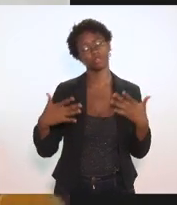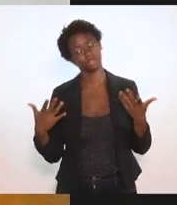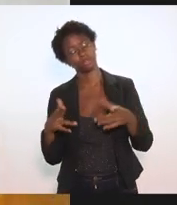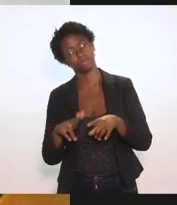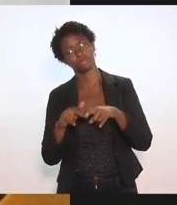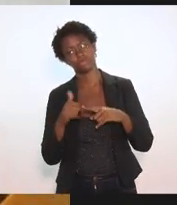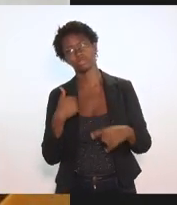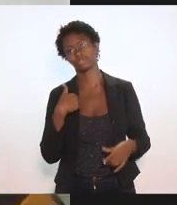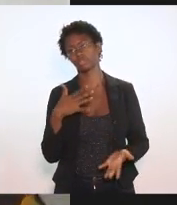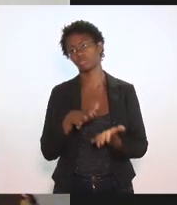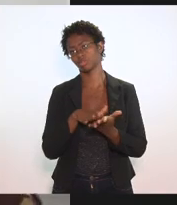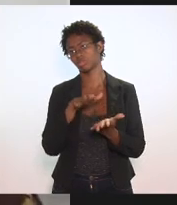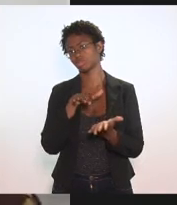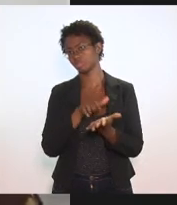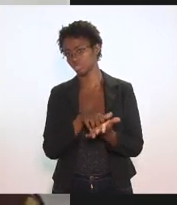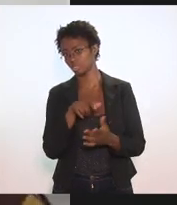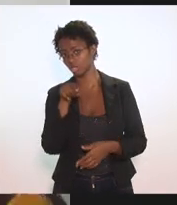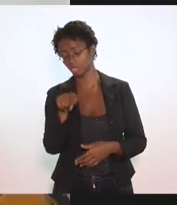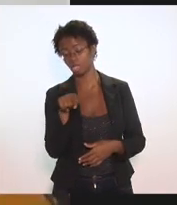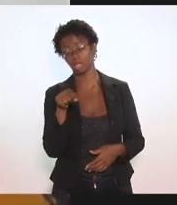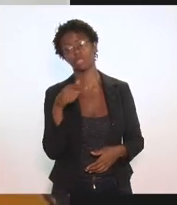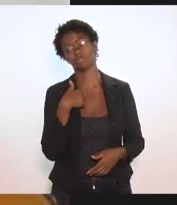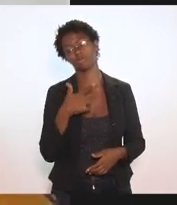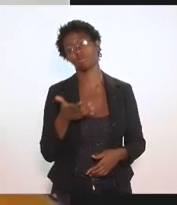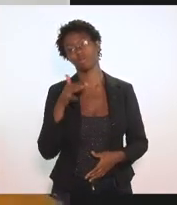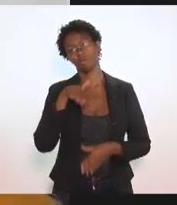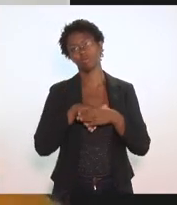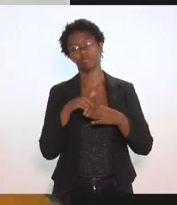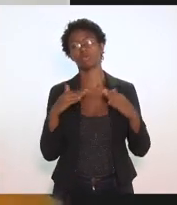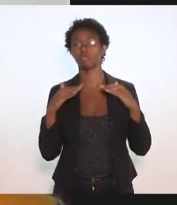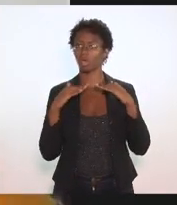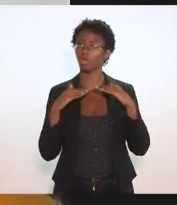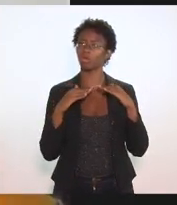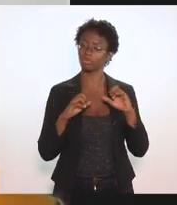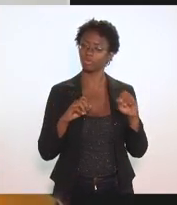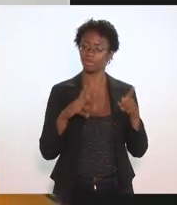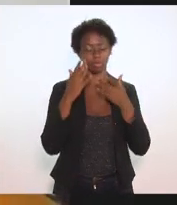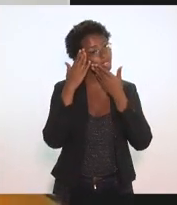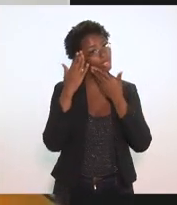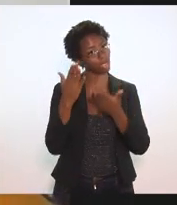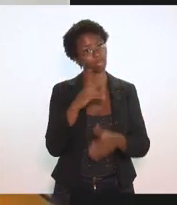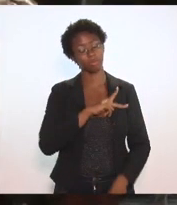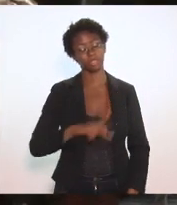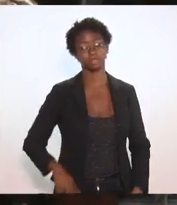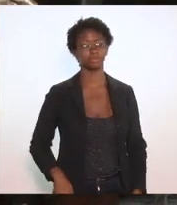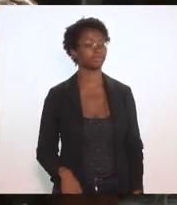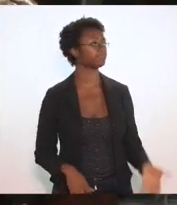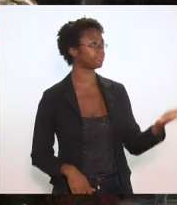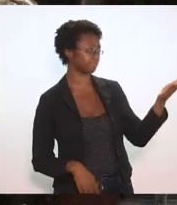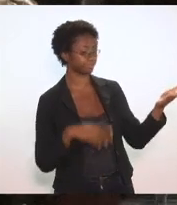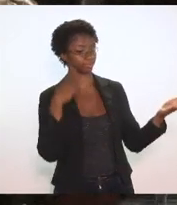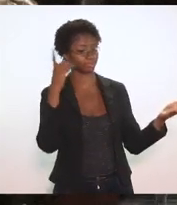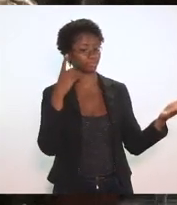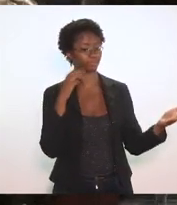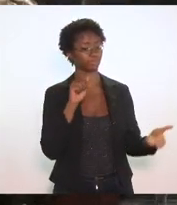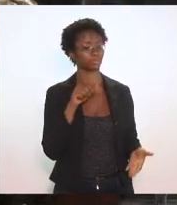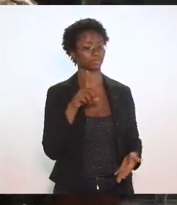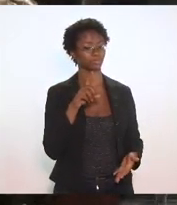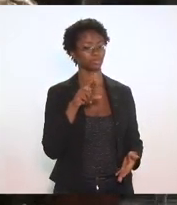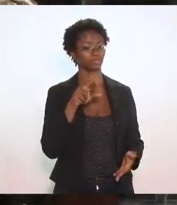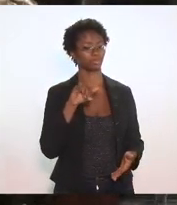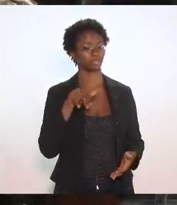aqui registrado o nosso voto favorável. Obrigada, presidente. Deputada Adriana. Deputada Adriana,